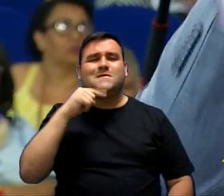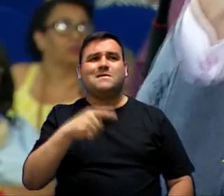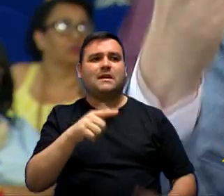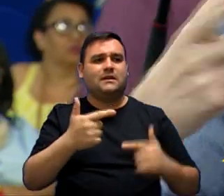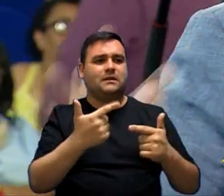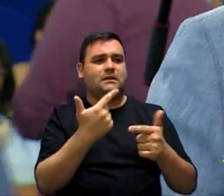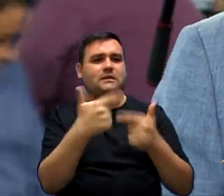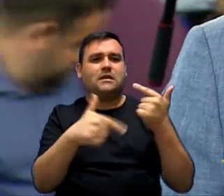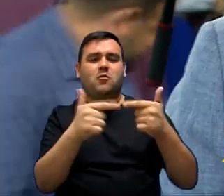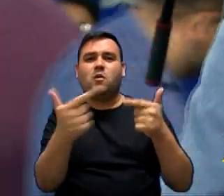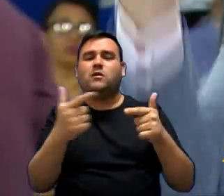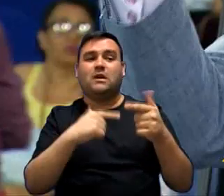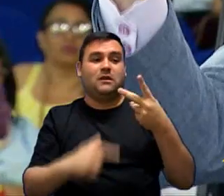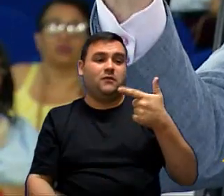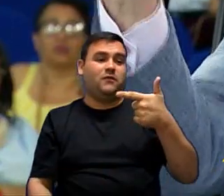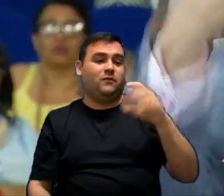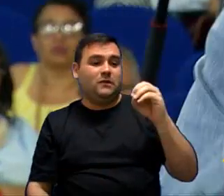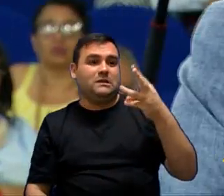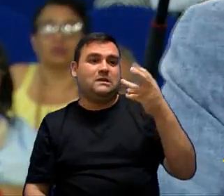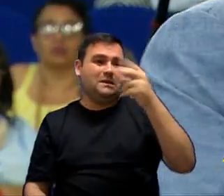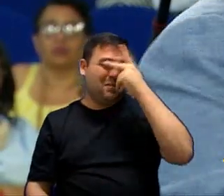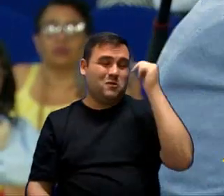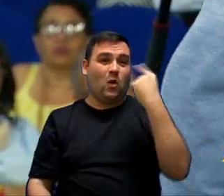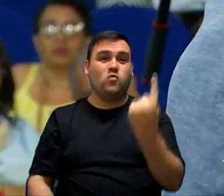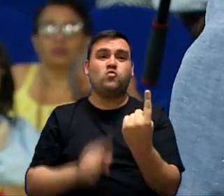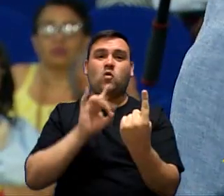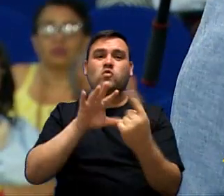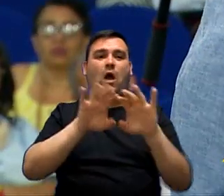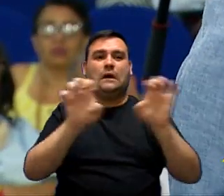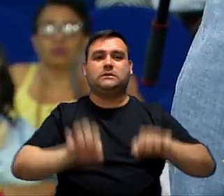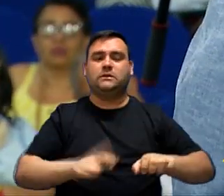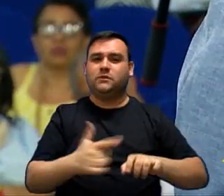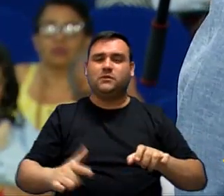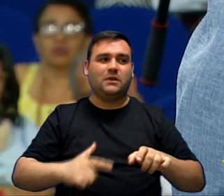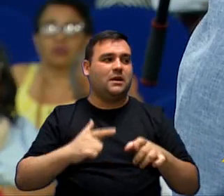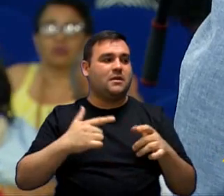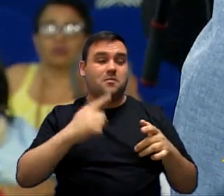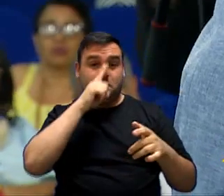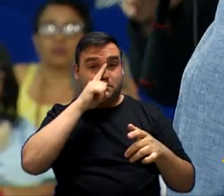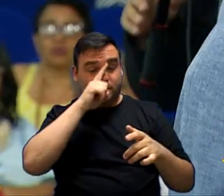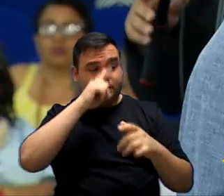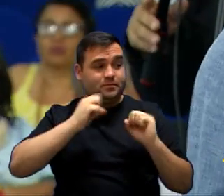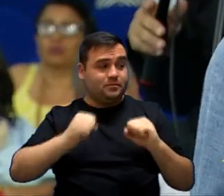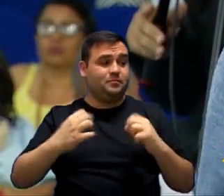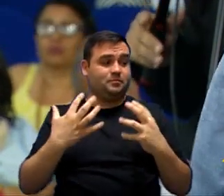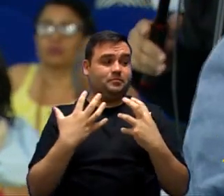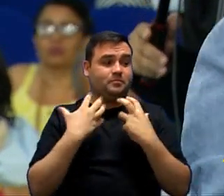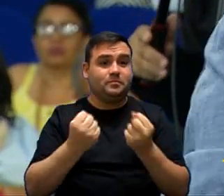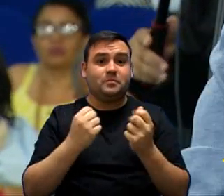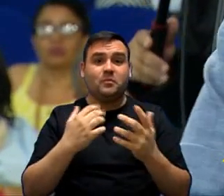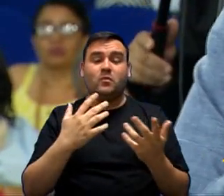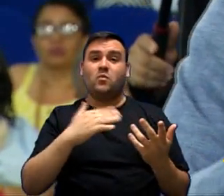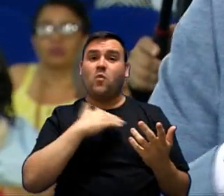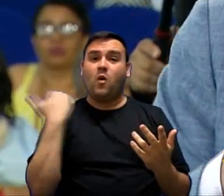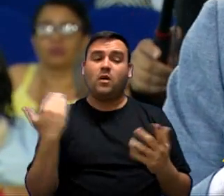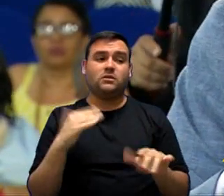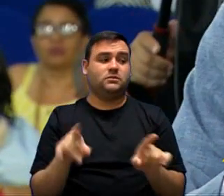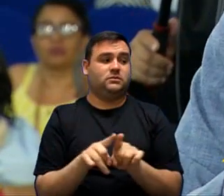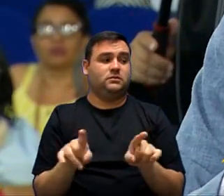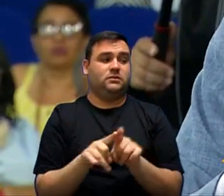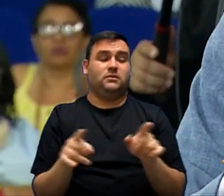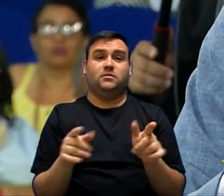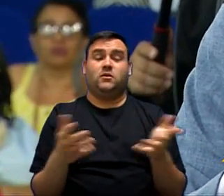Imagina você com 20, 30 numa casa, uma pessoa só, sem estrutura nenhuma, sem correndo risco de morte e